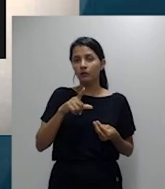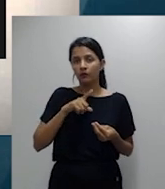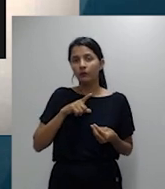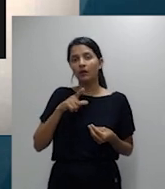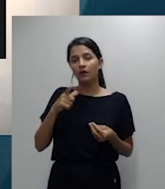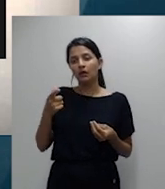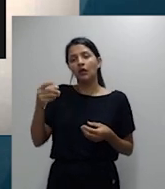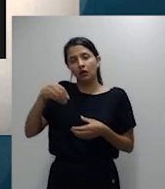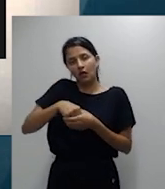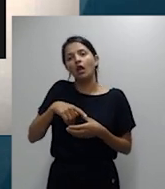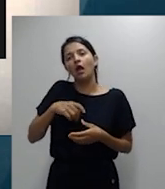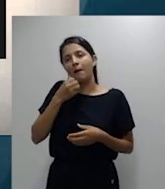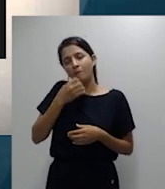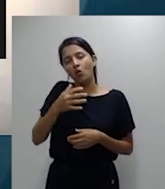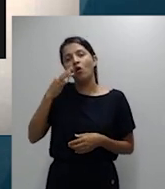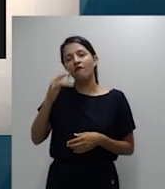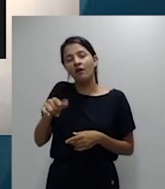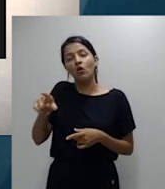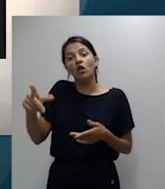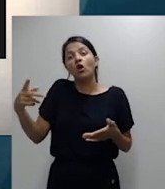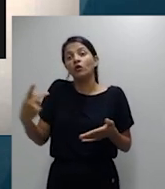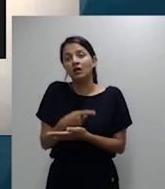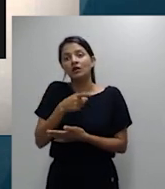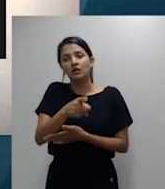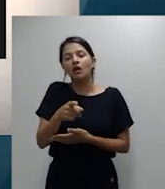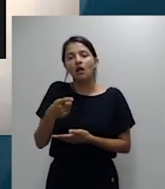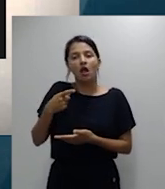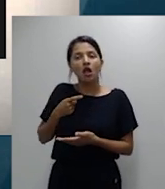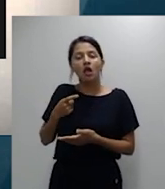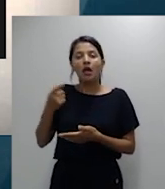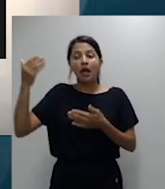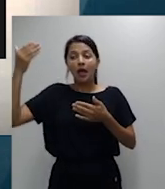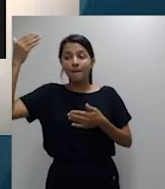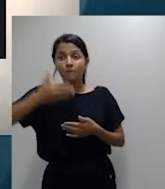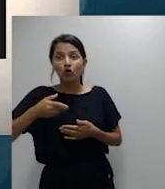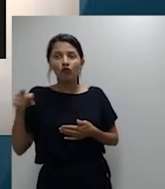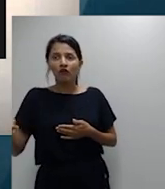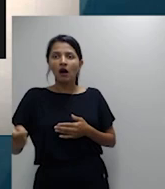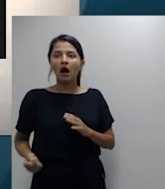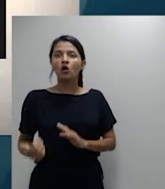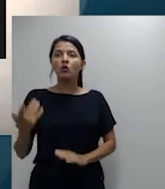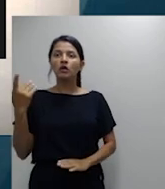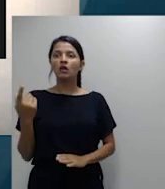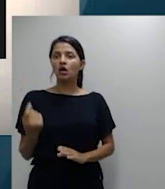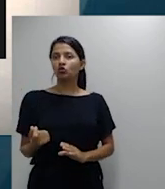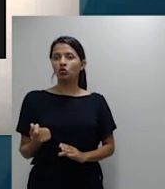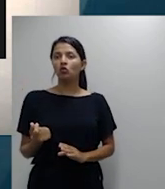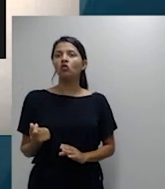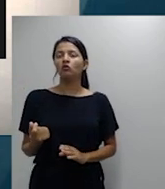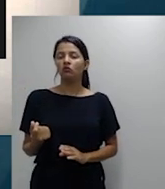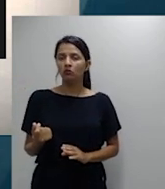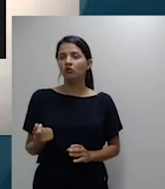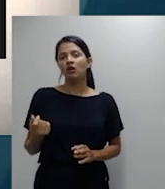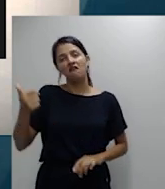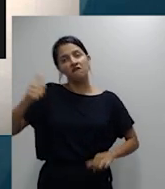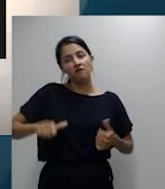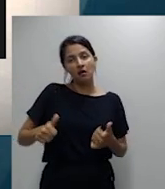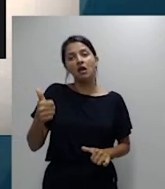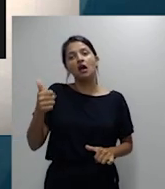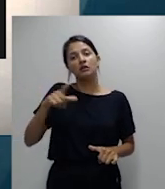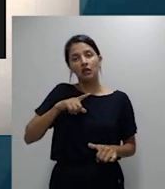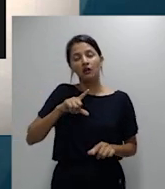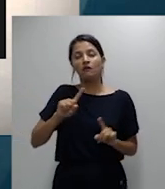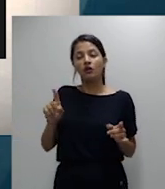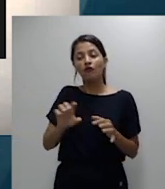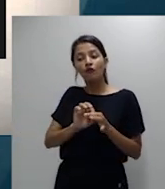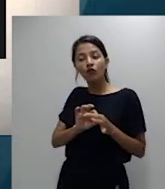da bolsa aqui ocorre uma prestação de contas e este objeto automático especial avaliar se uma despesa que foi atualizada